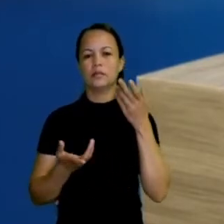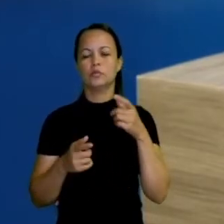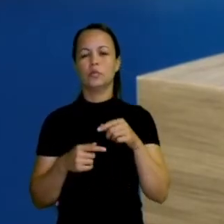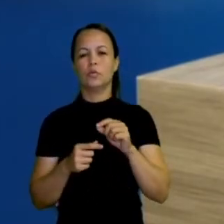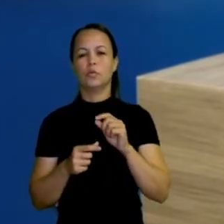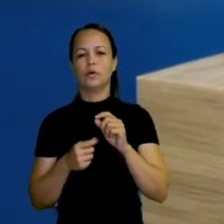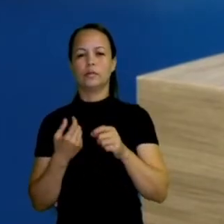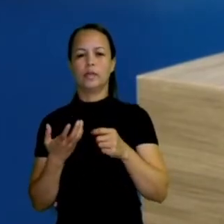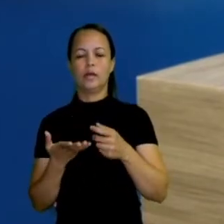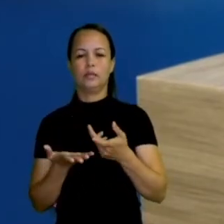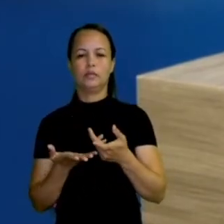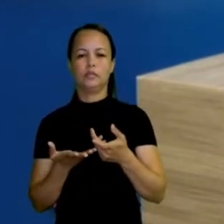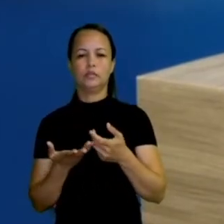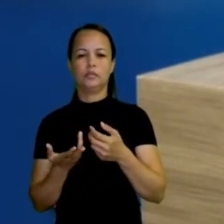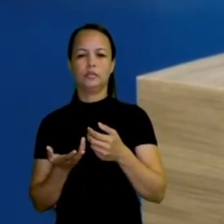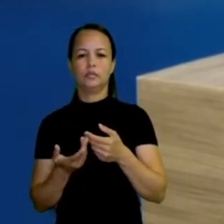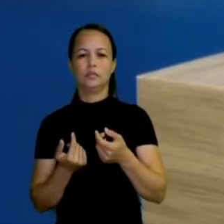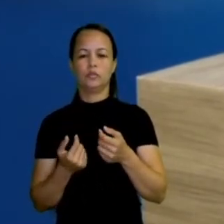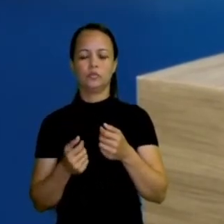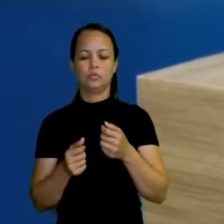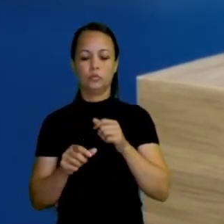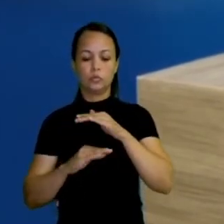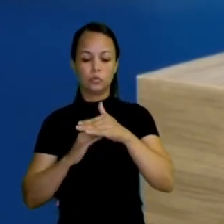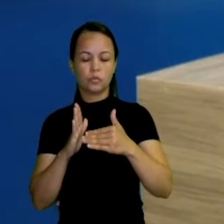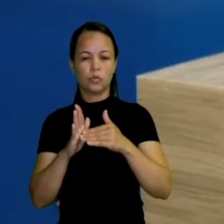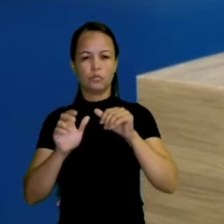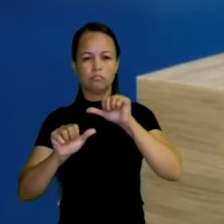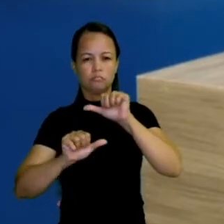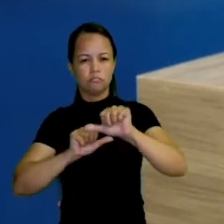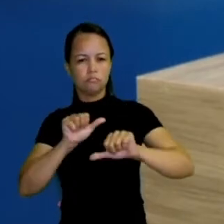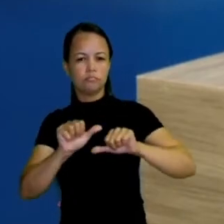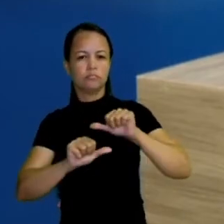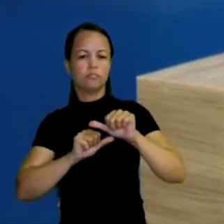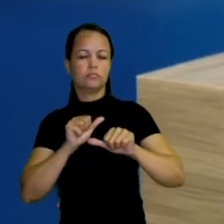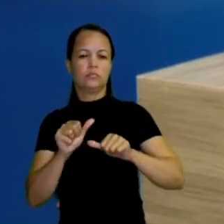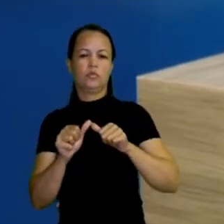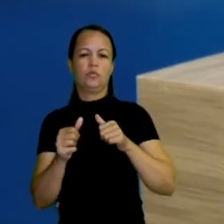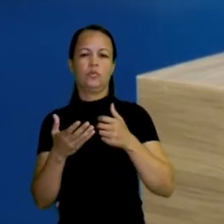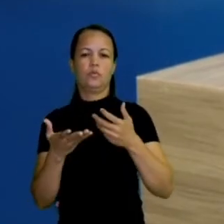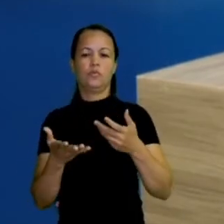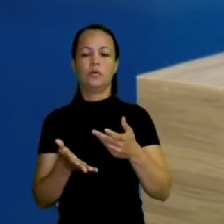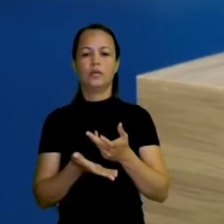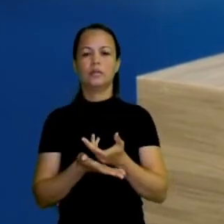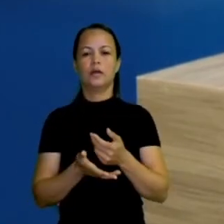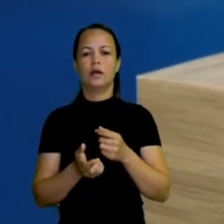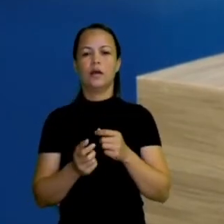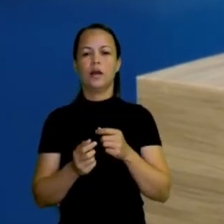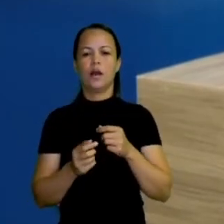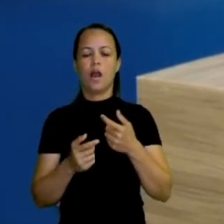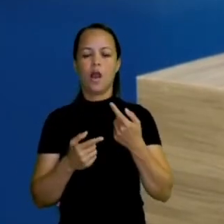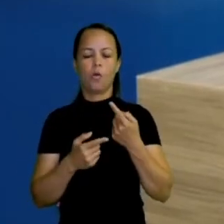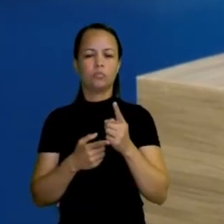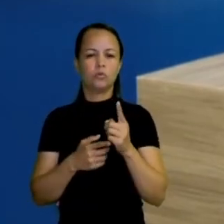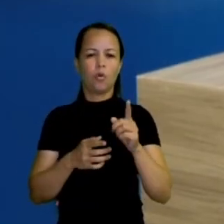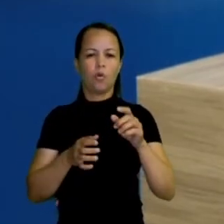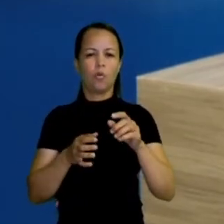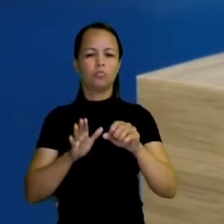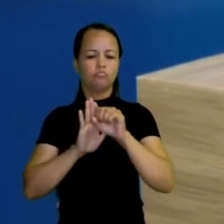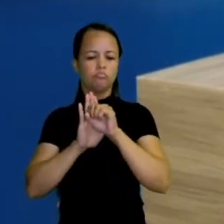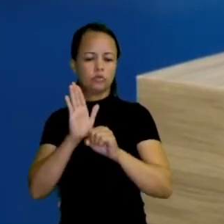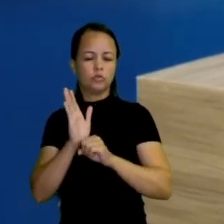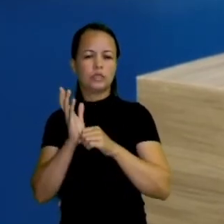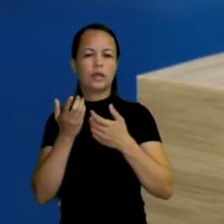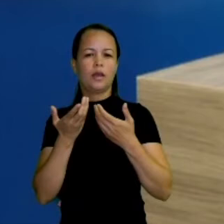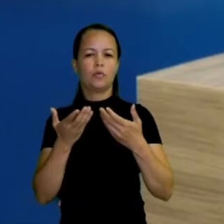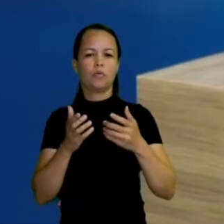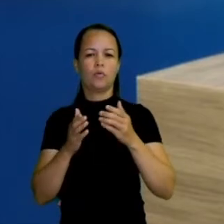em todas essas transformações ocorridas ao longo dos séculos, agora é a vez de vocês, né? Mais uma